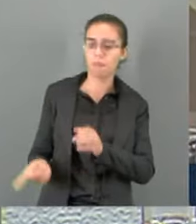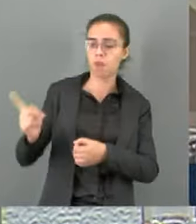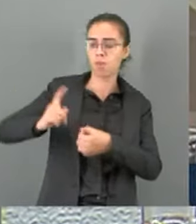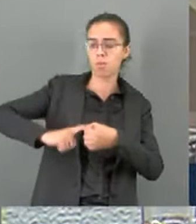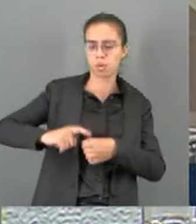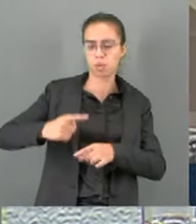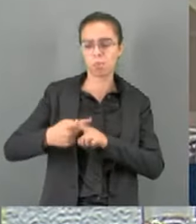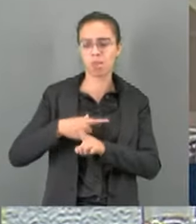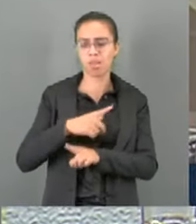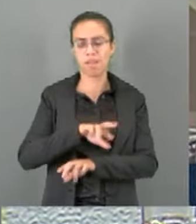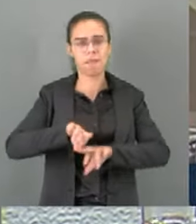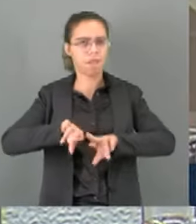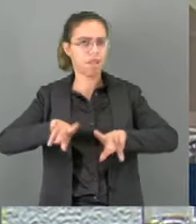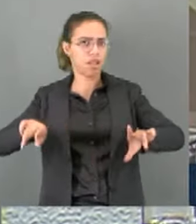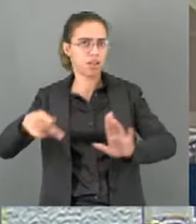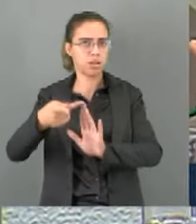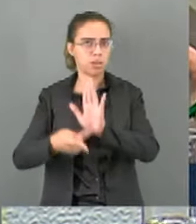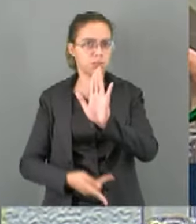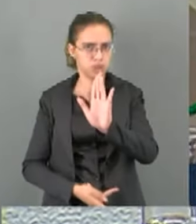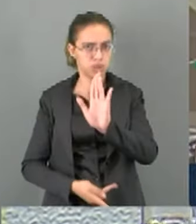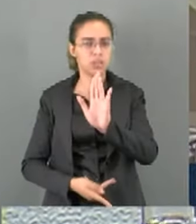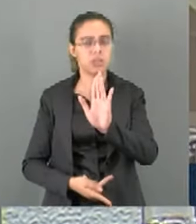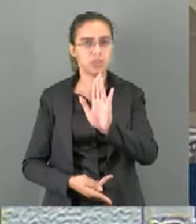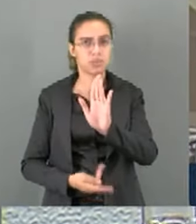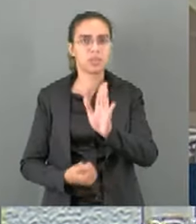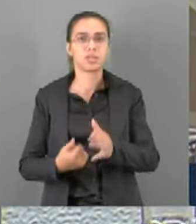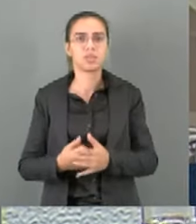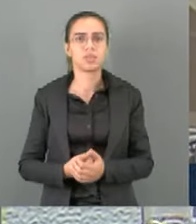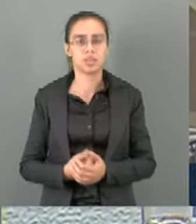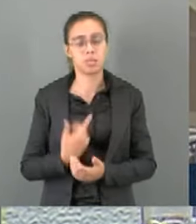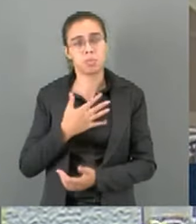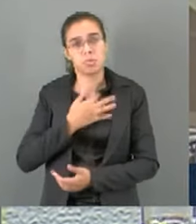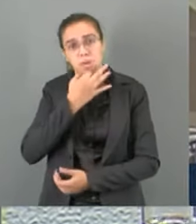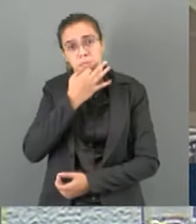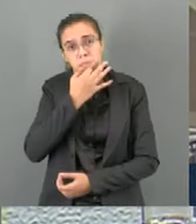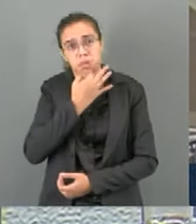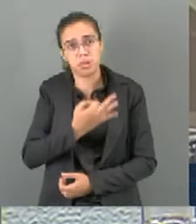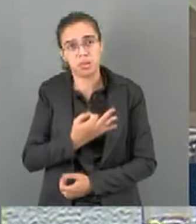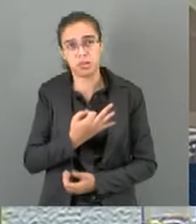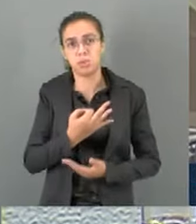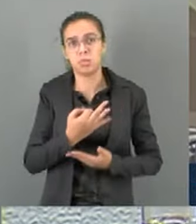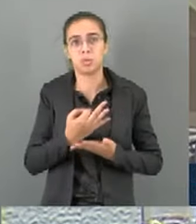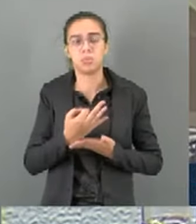projetos, né? E se me permite, eu dou a minha opinião como